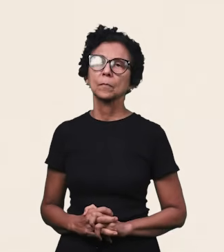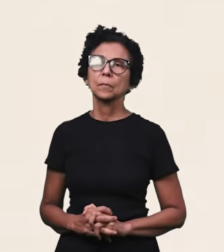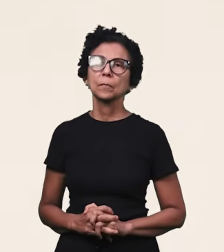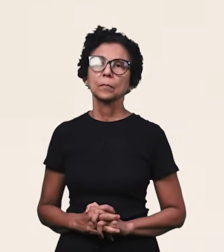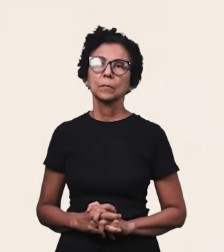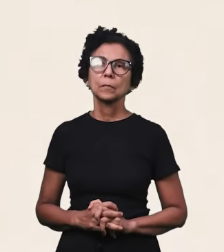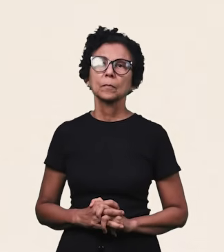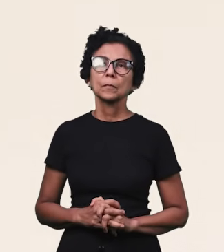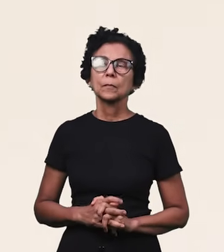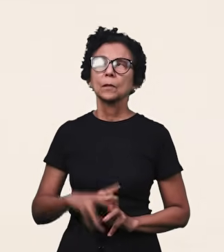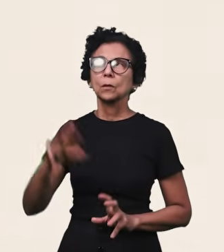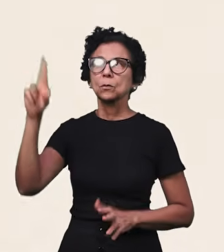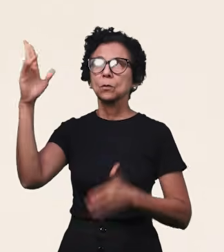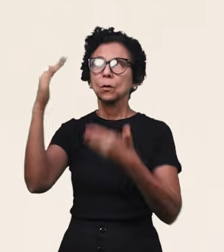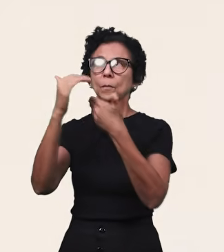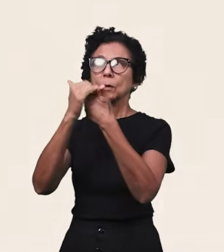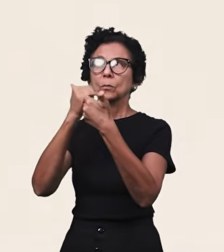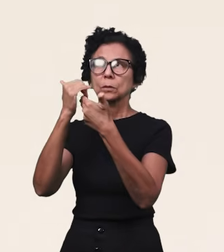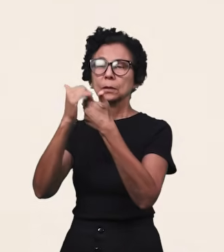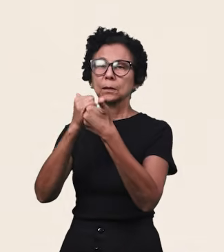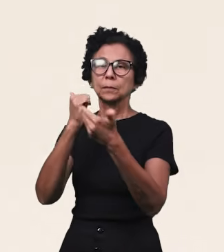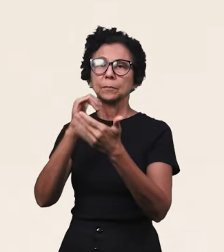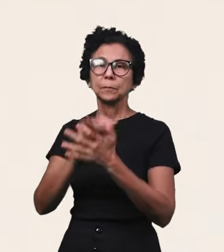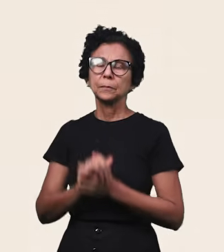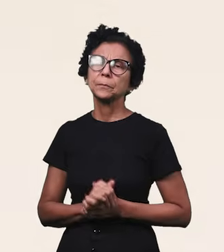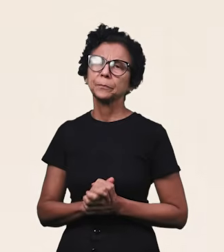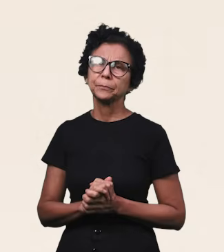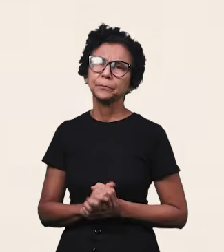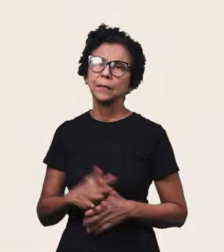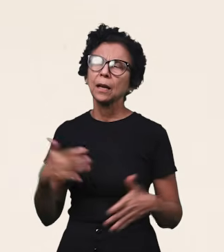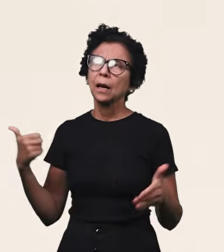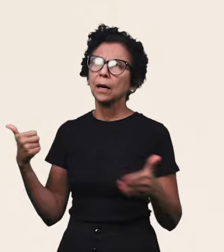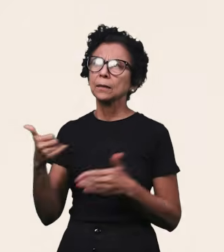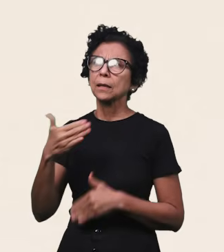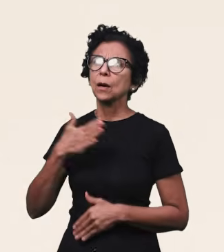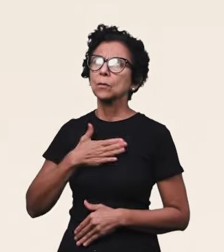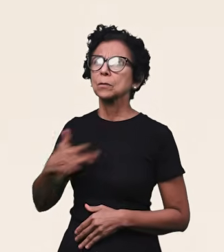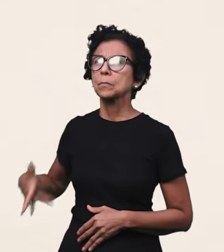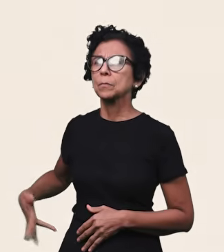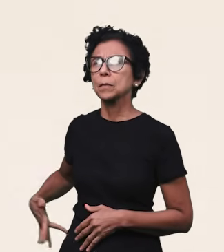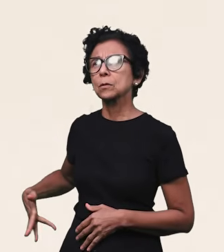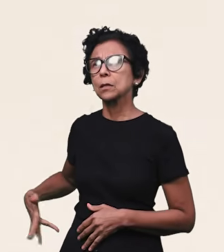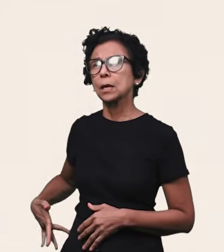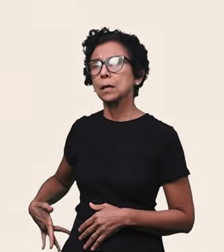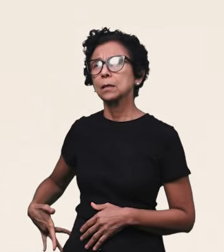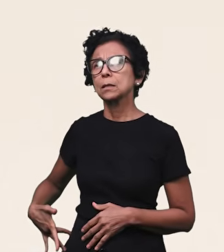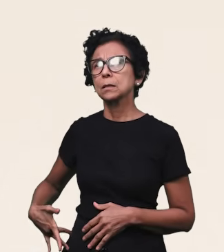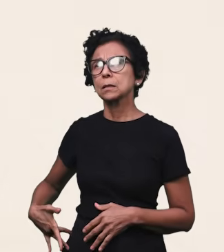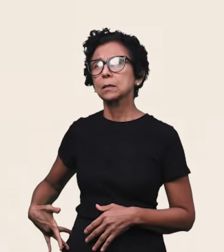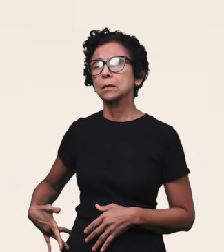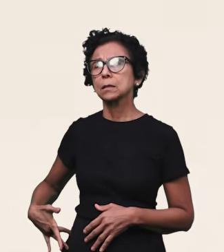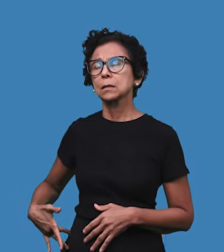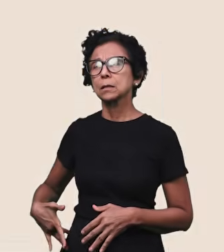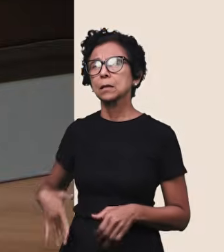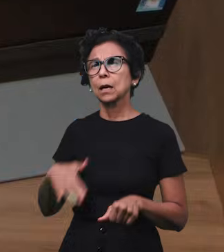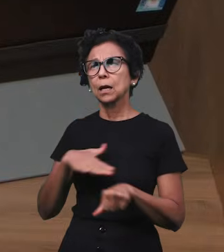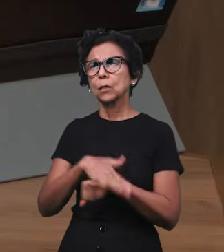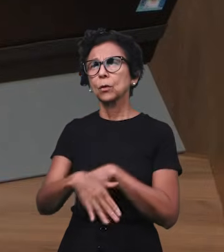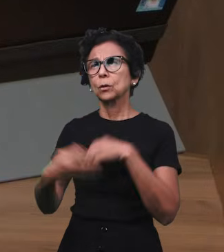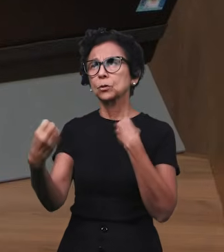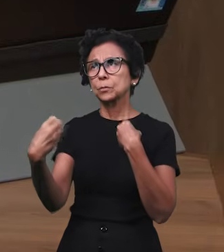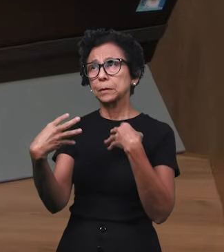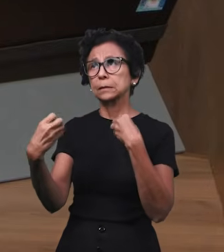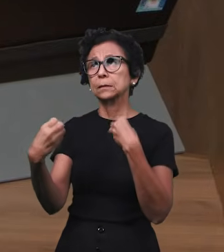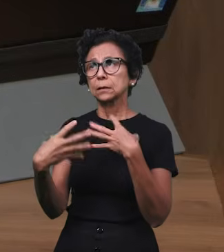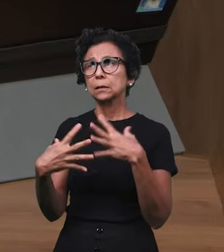ao Senhor que me aconselhou. Até os meus rins me ensinam de noite. Olha